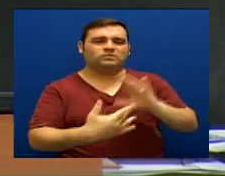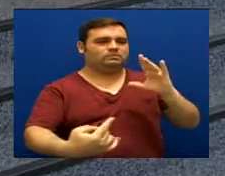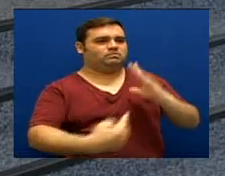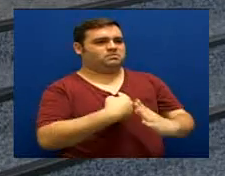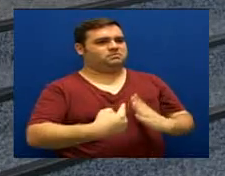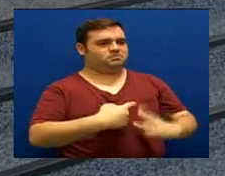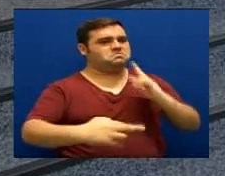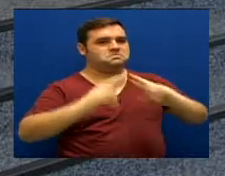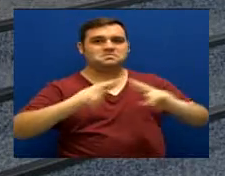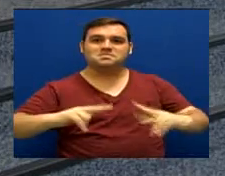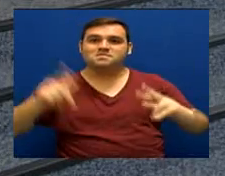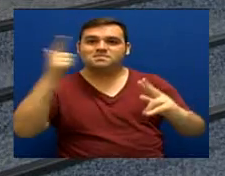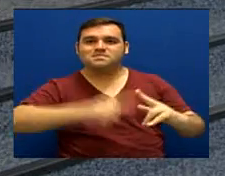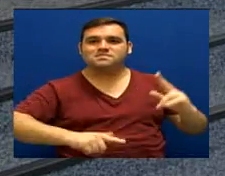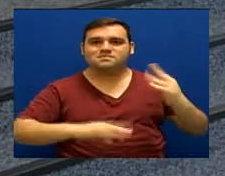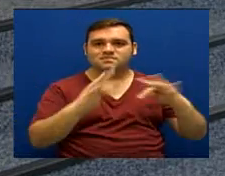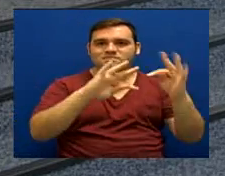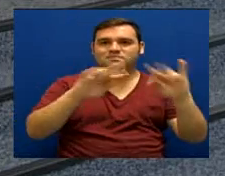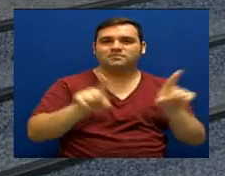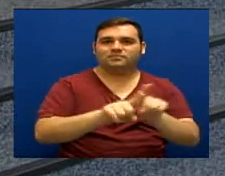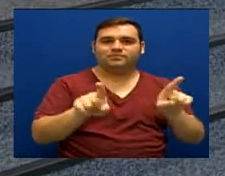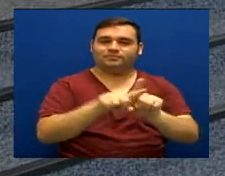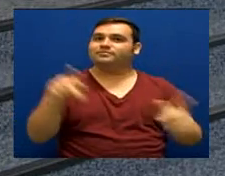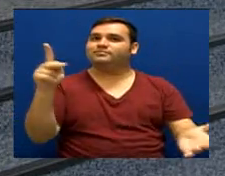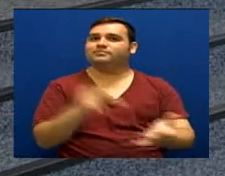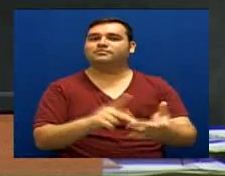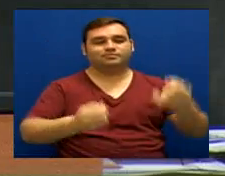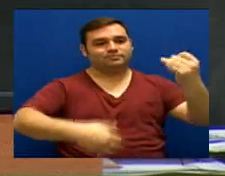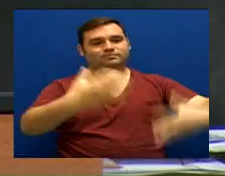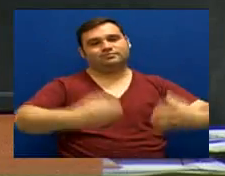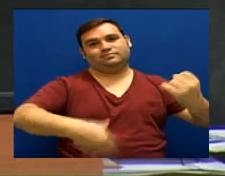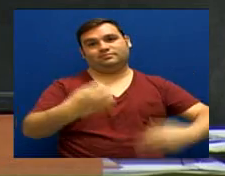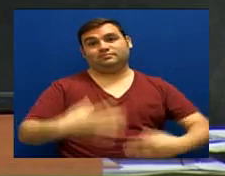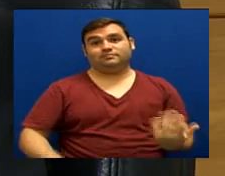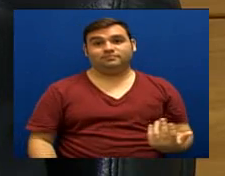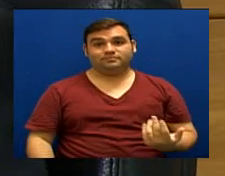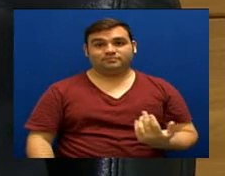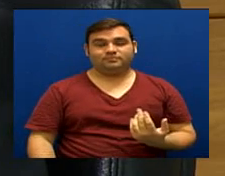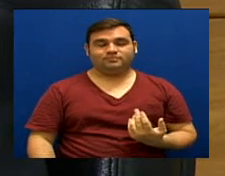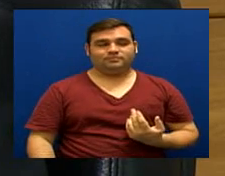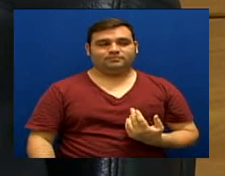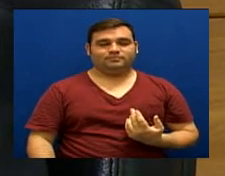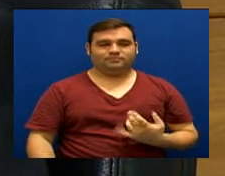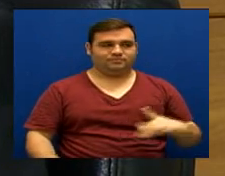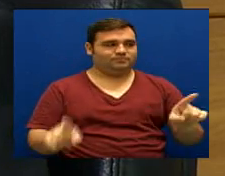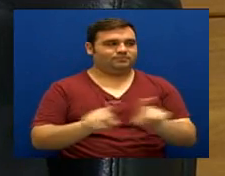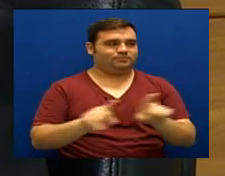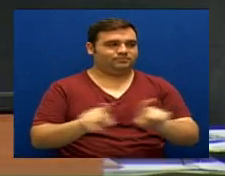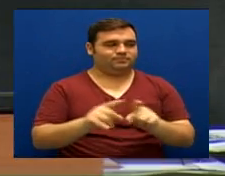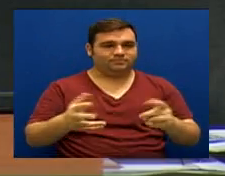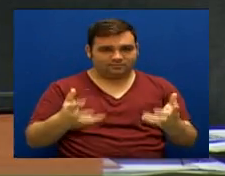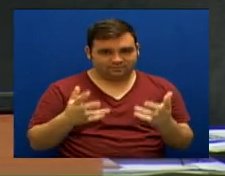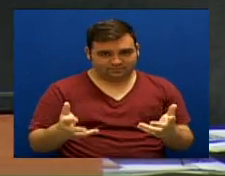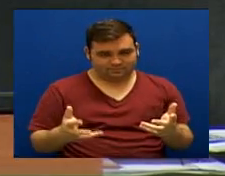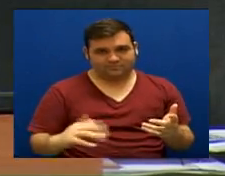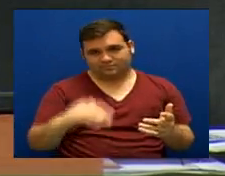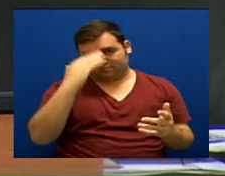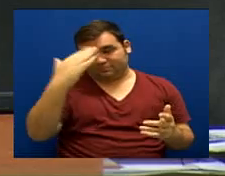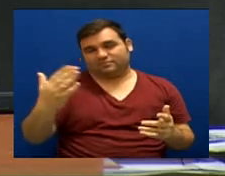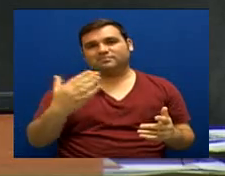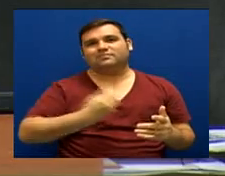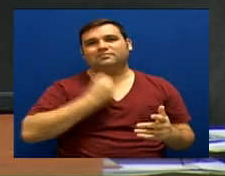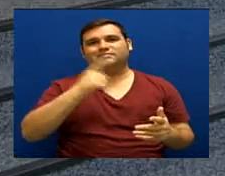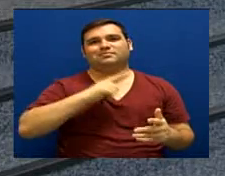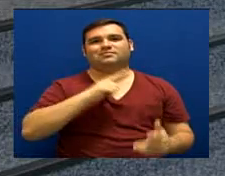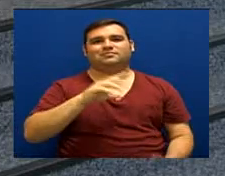muito técnico e muito verdadeira nas palavras é também queria agradecer a presença